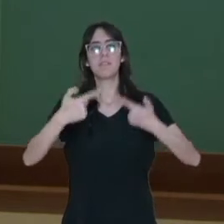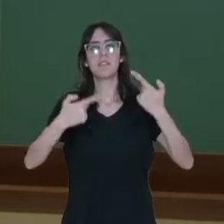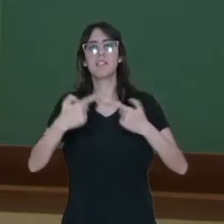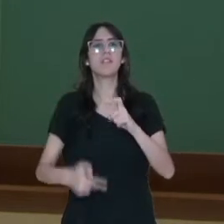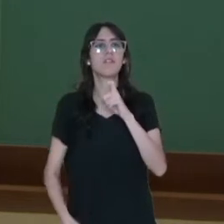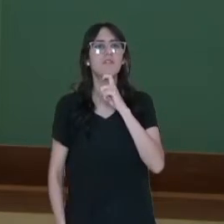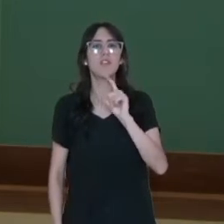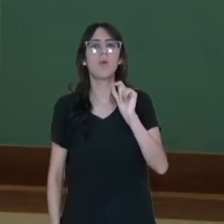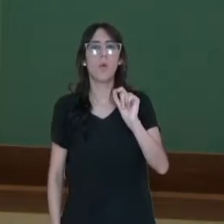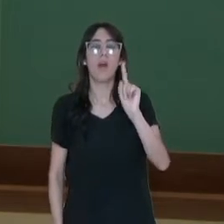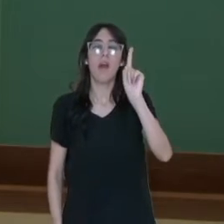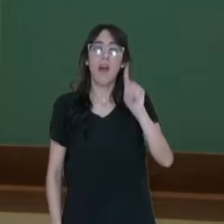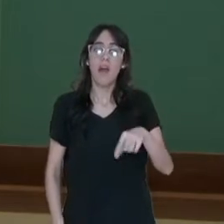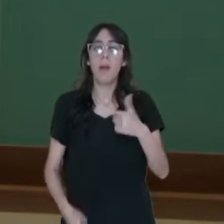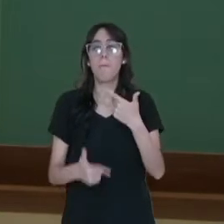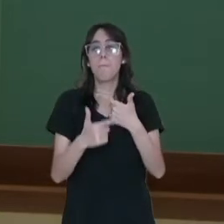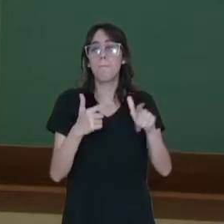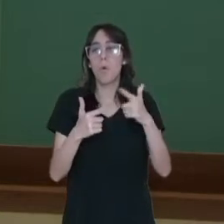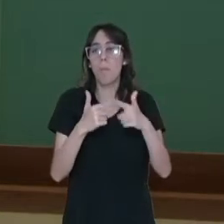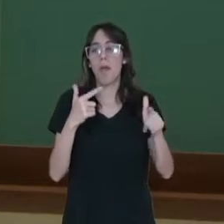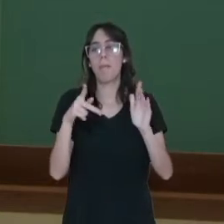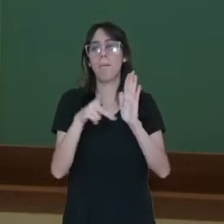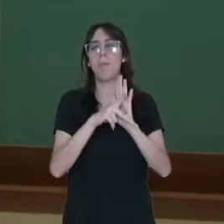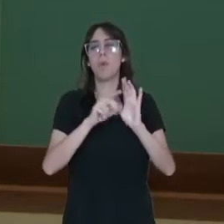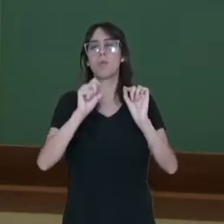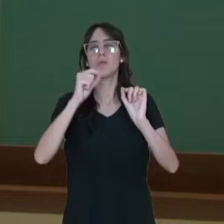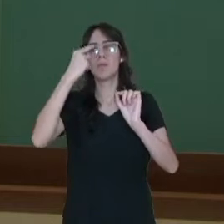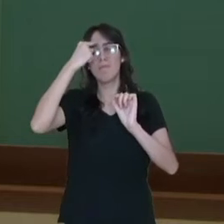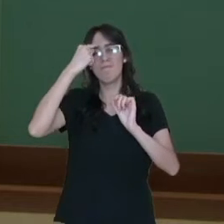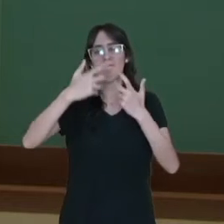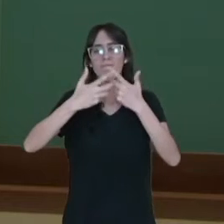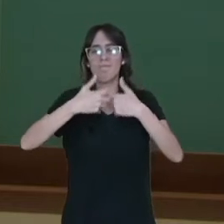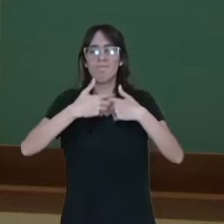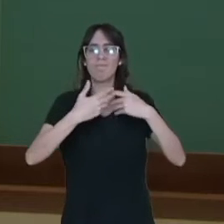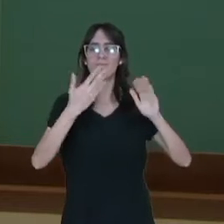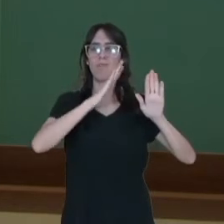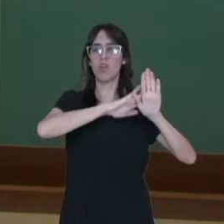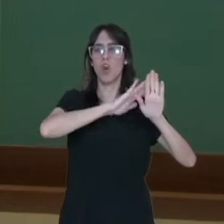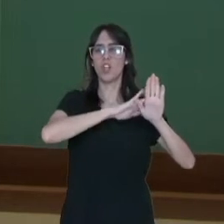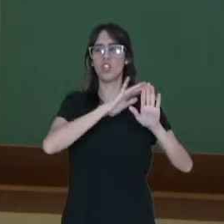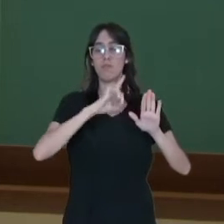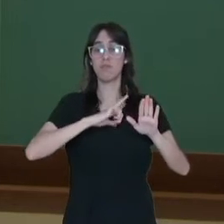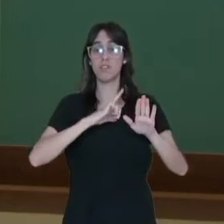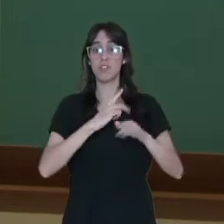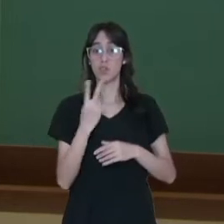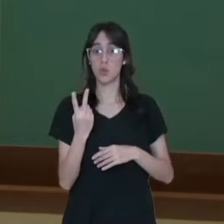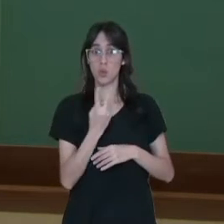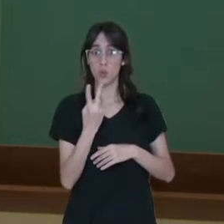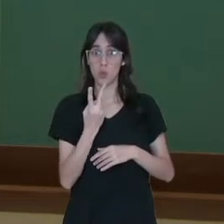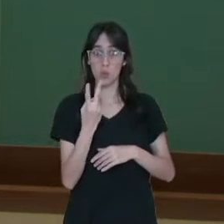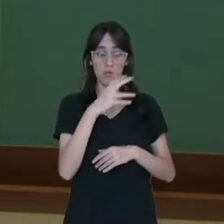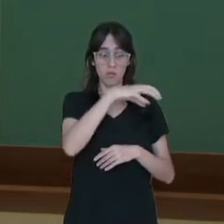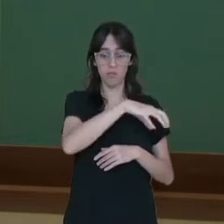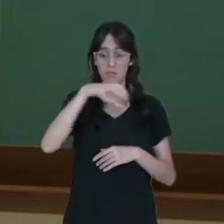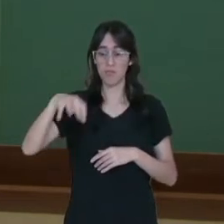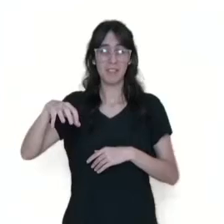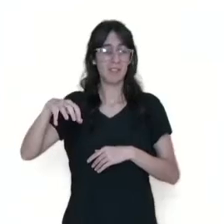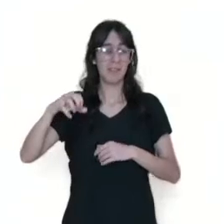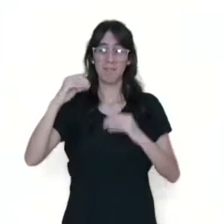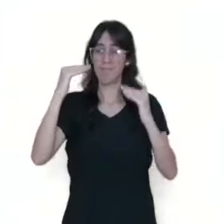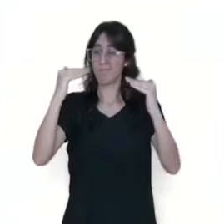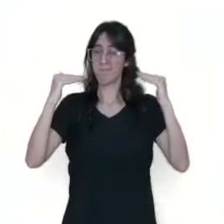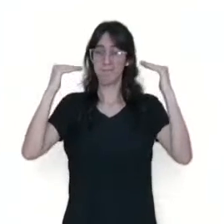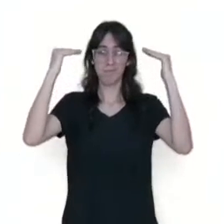um conflito ideológico permanente entre as duas superpotências mundiais depois da Segunda Guerra